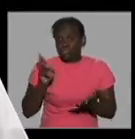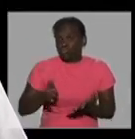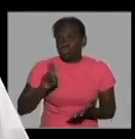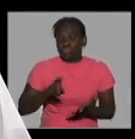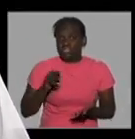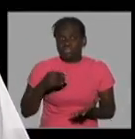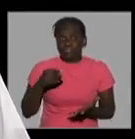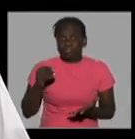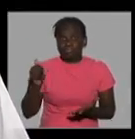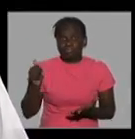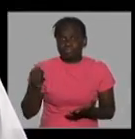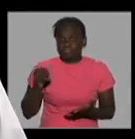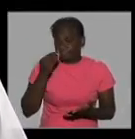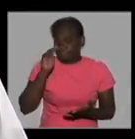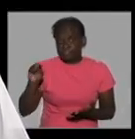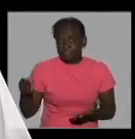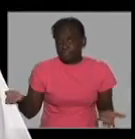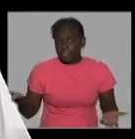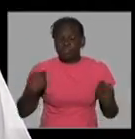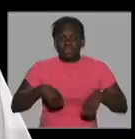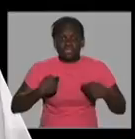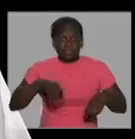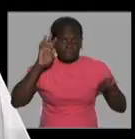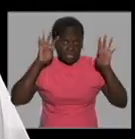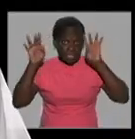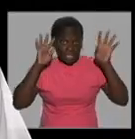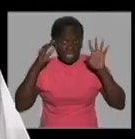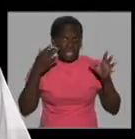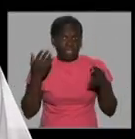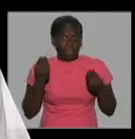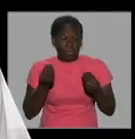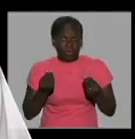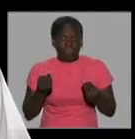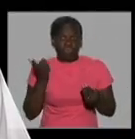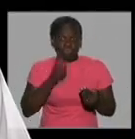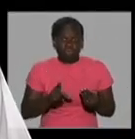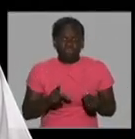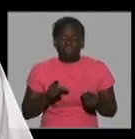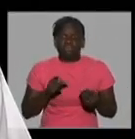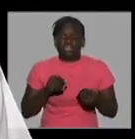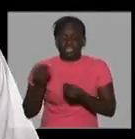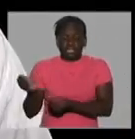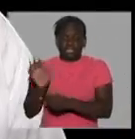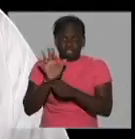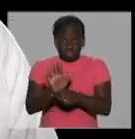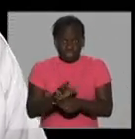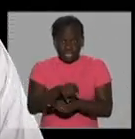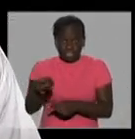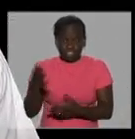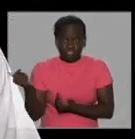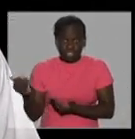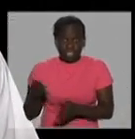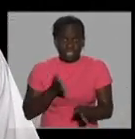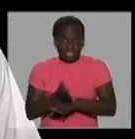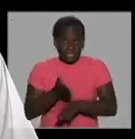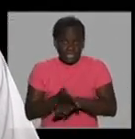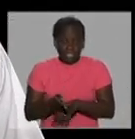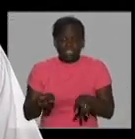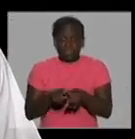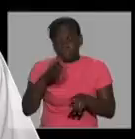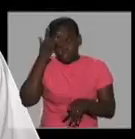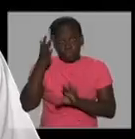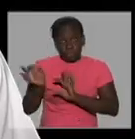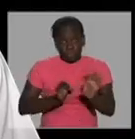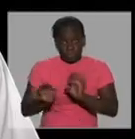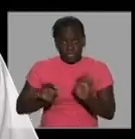sendo usada. Eu acho que a gente tem que pensar em ocupar, dar acesso a esse jovem, dar acesso ao